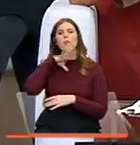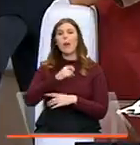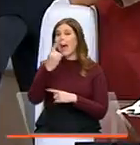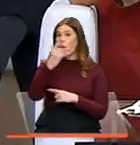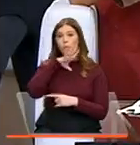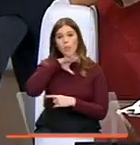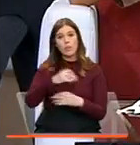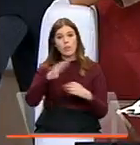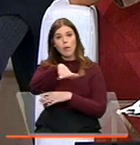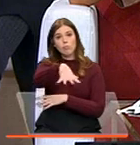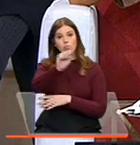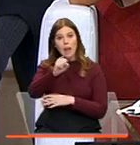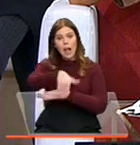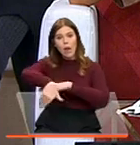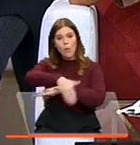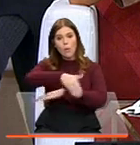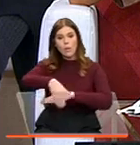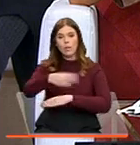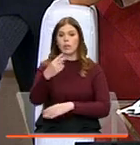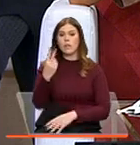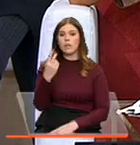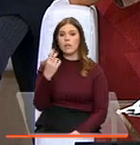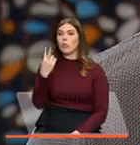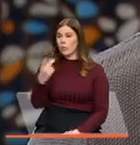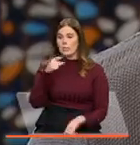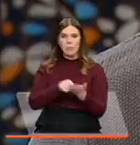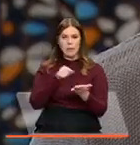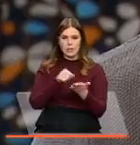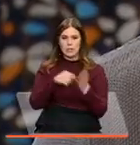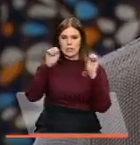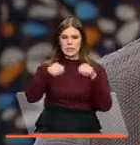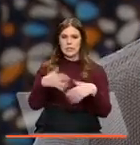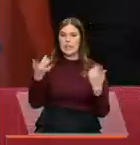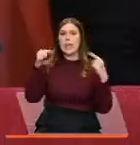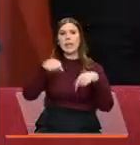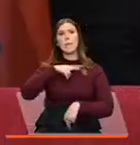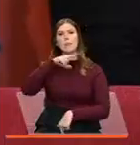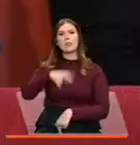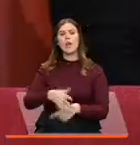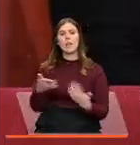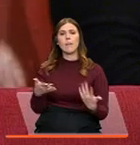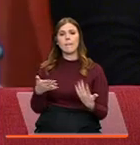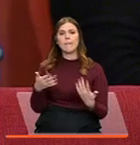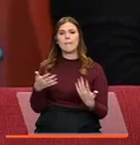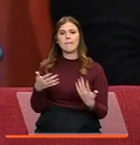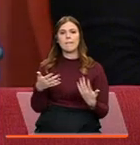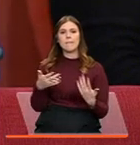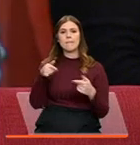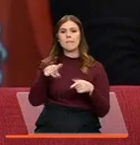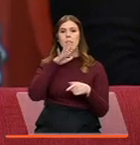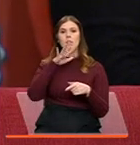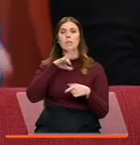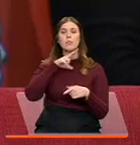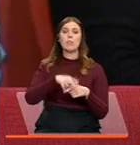há um filho que foi buscar à rua. Pois, estavam dois na Bélgica, E aqui, em Portugal? Aqui em